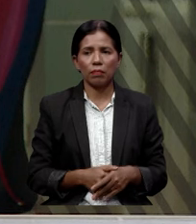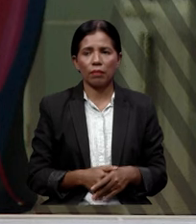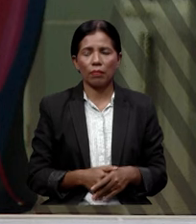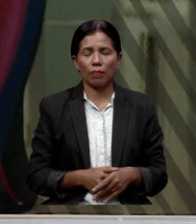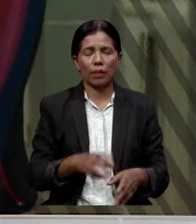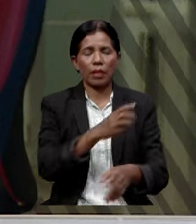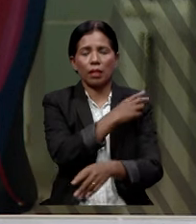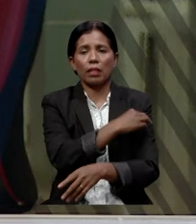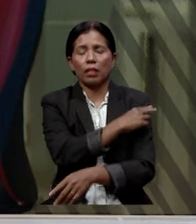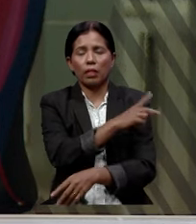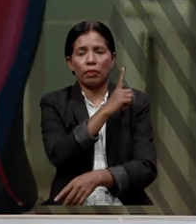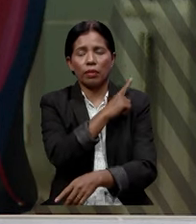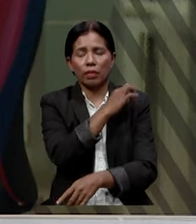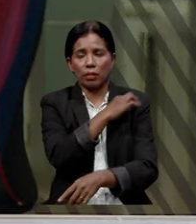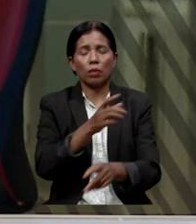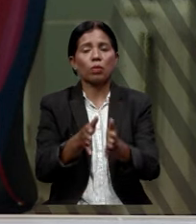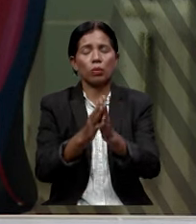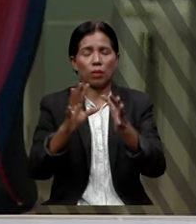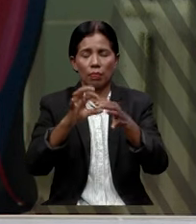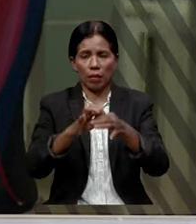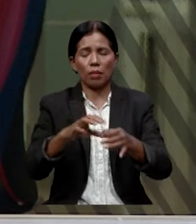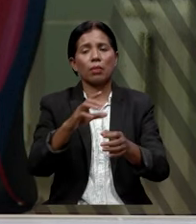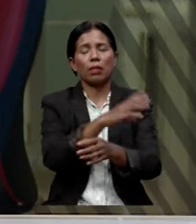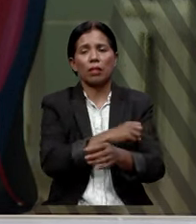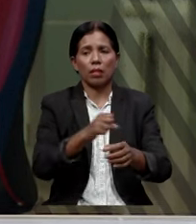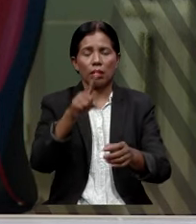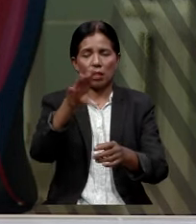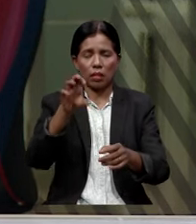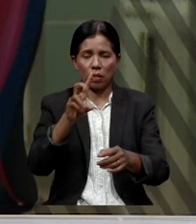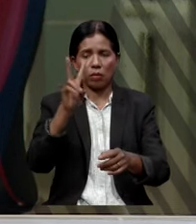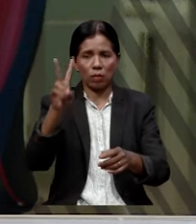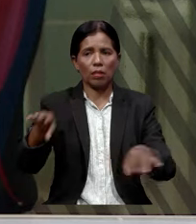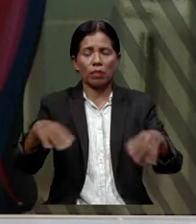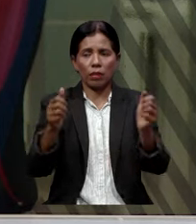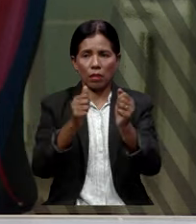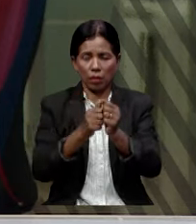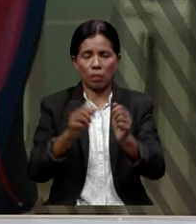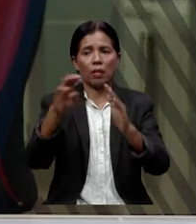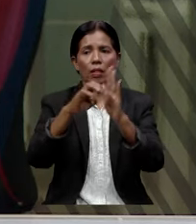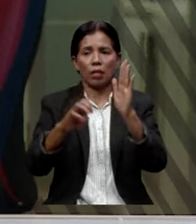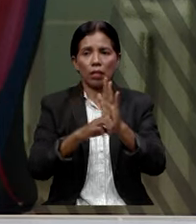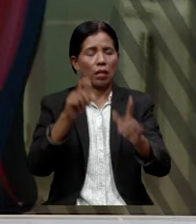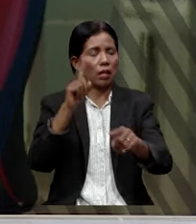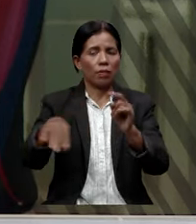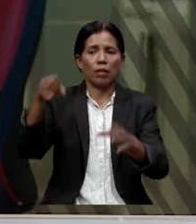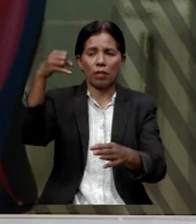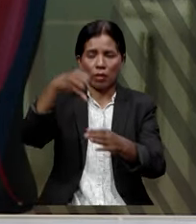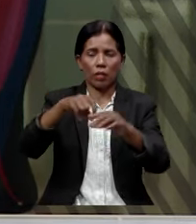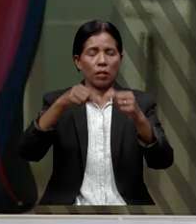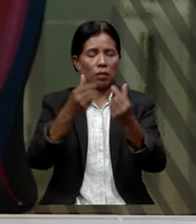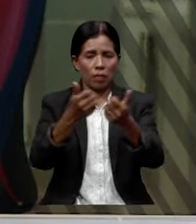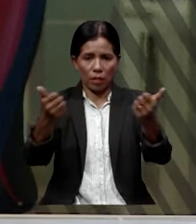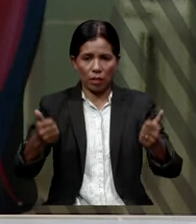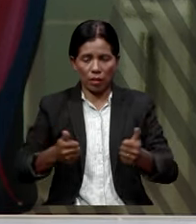Tenente-General Falou Ratelaik Russo, membros especiais vão à torcida rua, ato serviço Lealidade para Estado, no label Envolve e a grupo